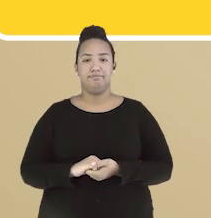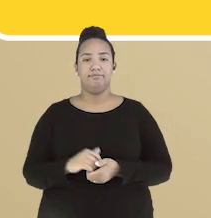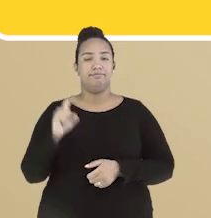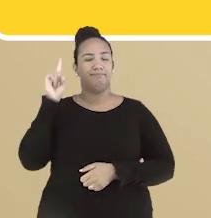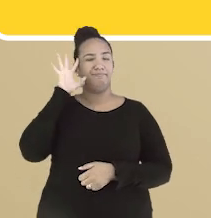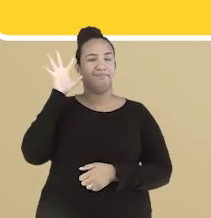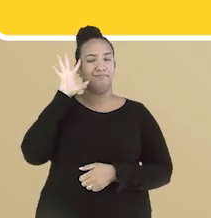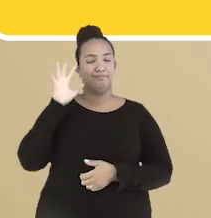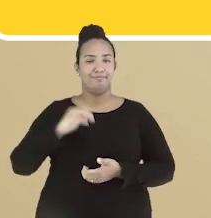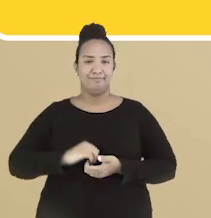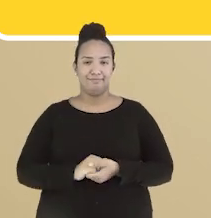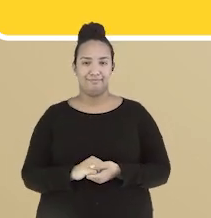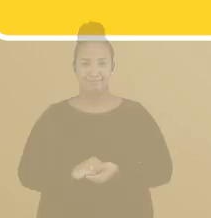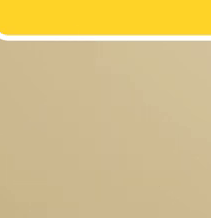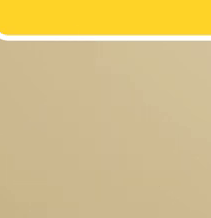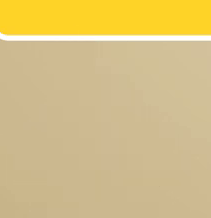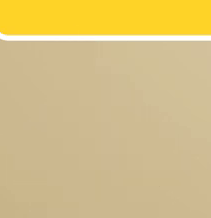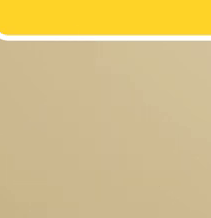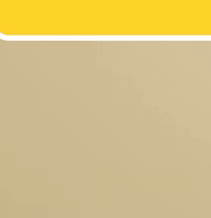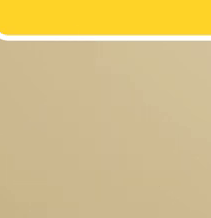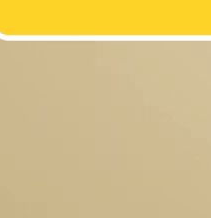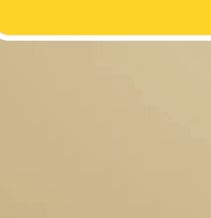estático? Pense um pouco.